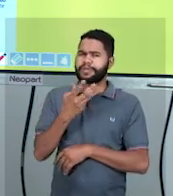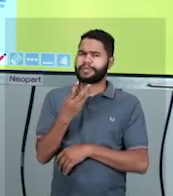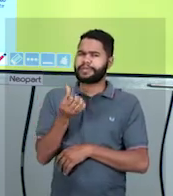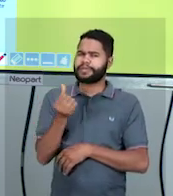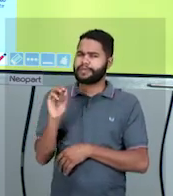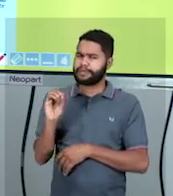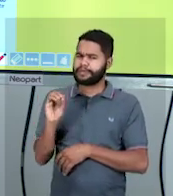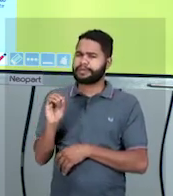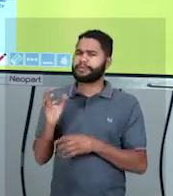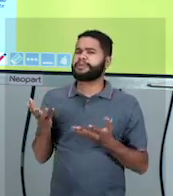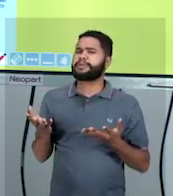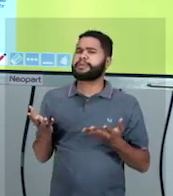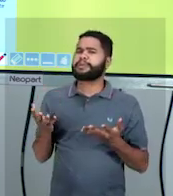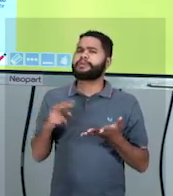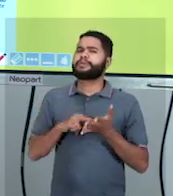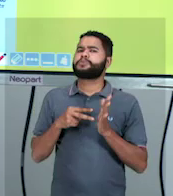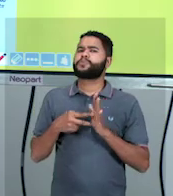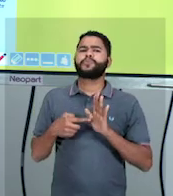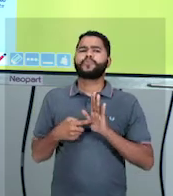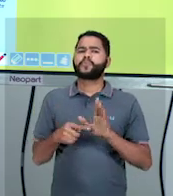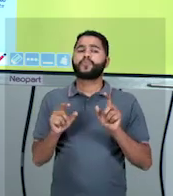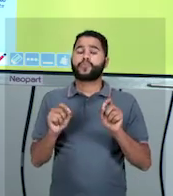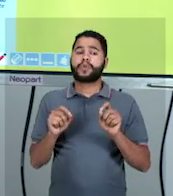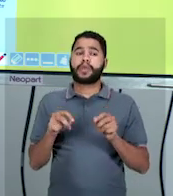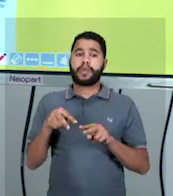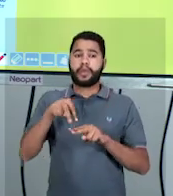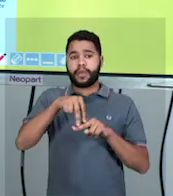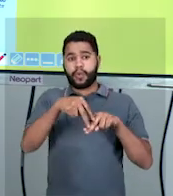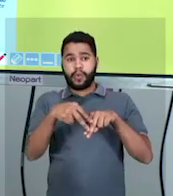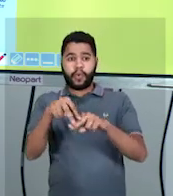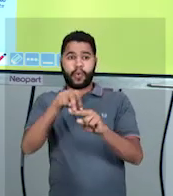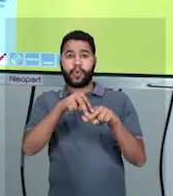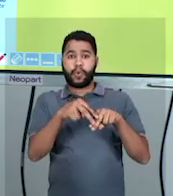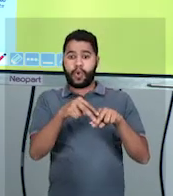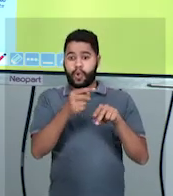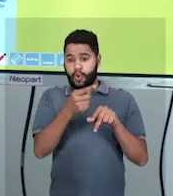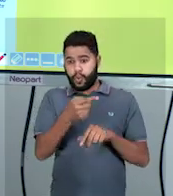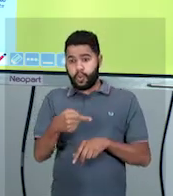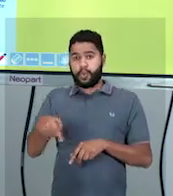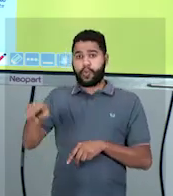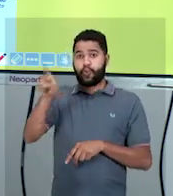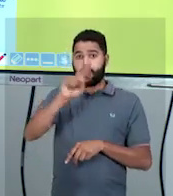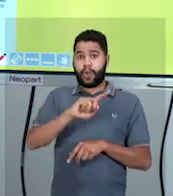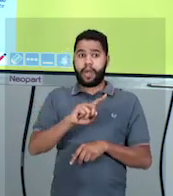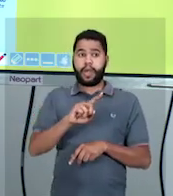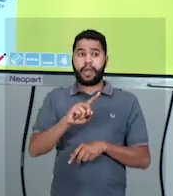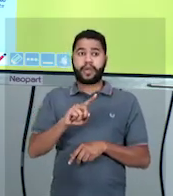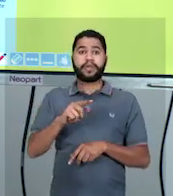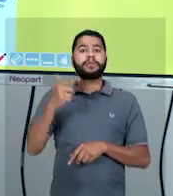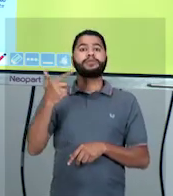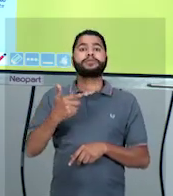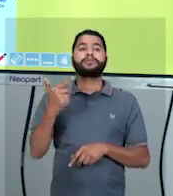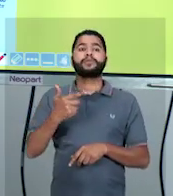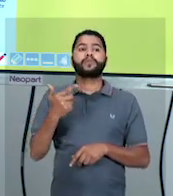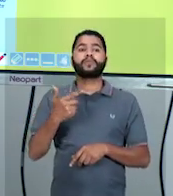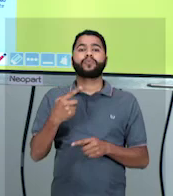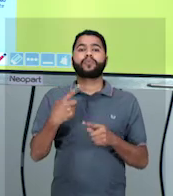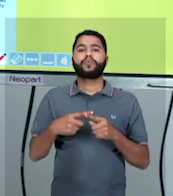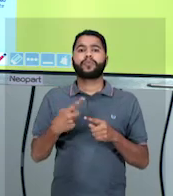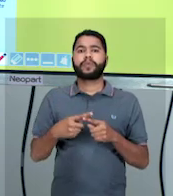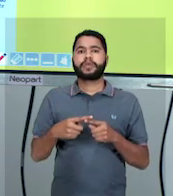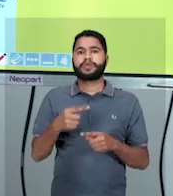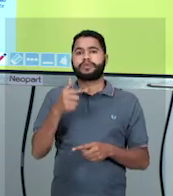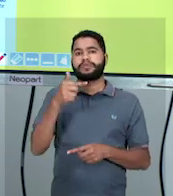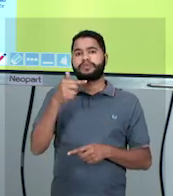Então significa que ele tá mostrando o que que o skate Estendeu uma volta inteira não chegou na segunda porque a segunda